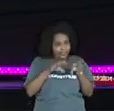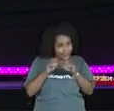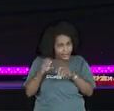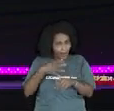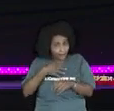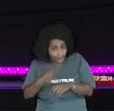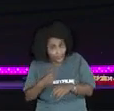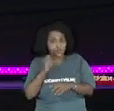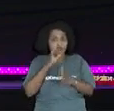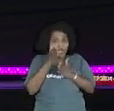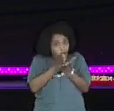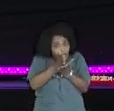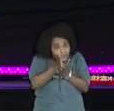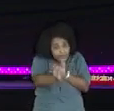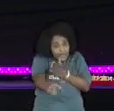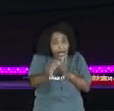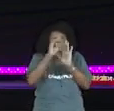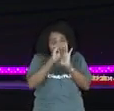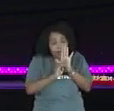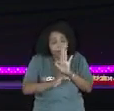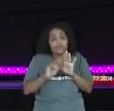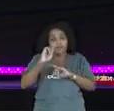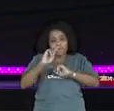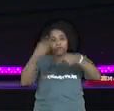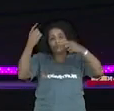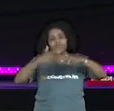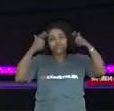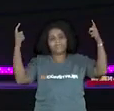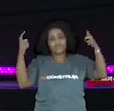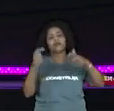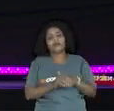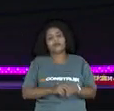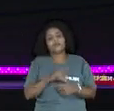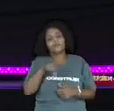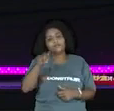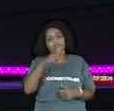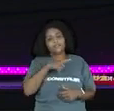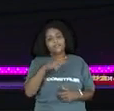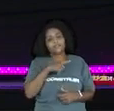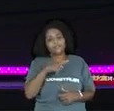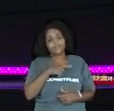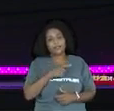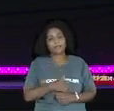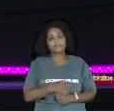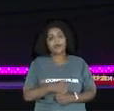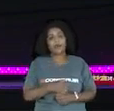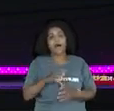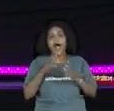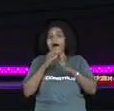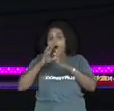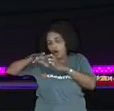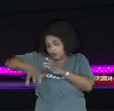filhos e vocês andaram nos mandamentos do Senhor vocês vão bom e vocês vão ter é exposto que vocês vão